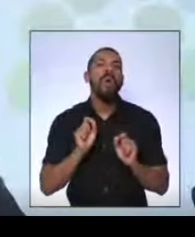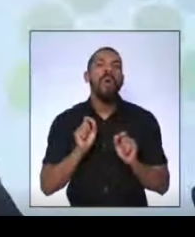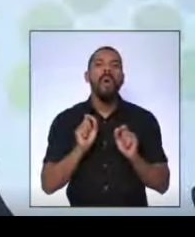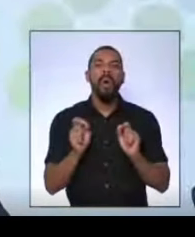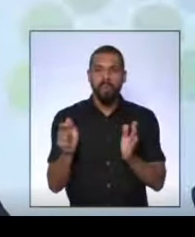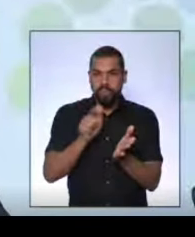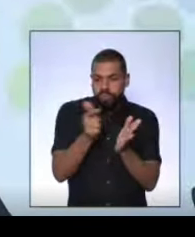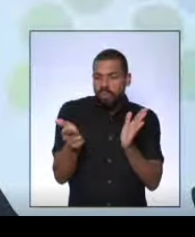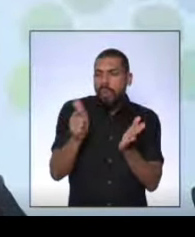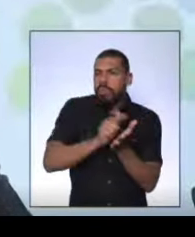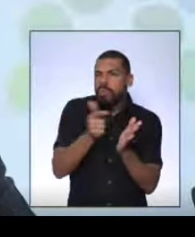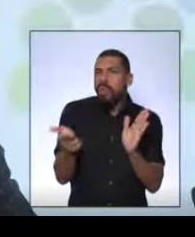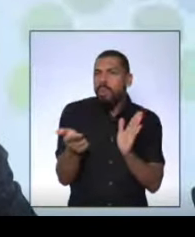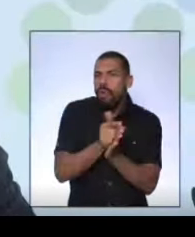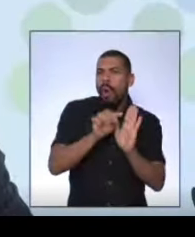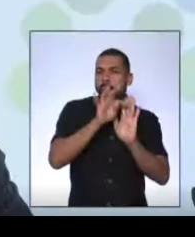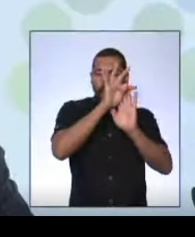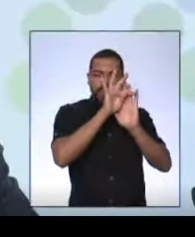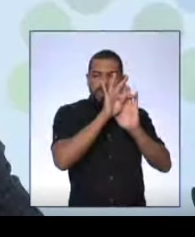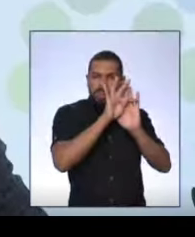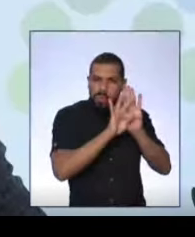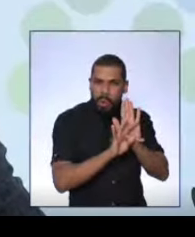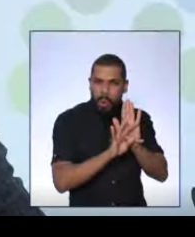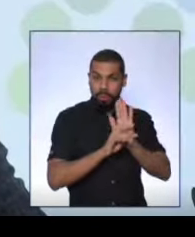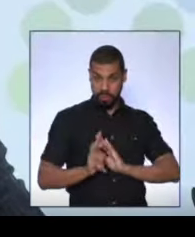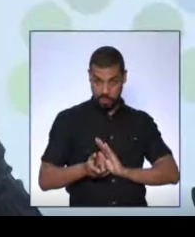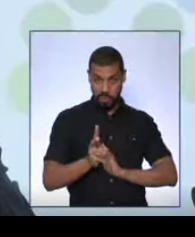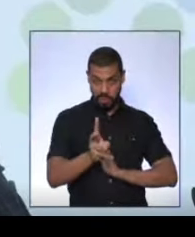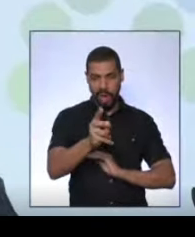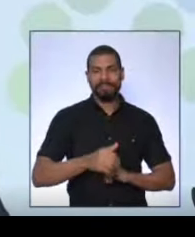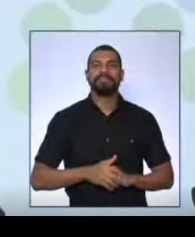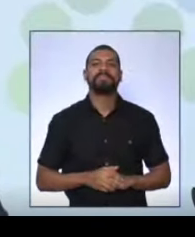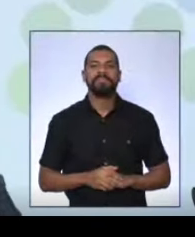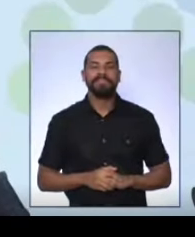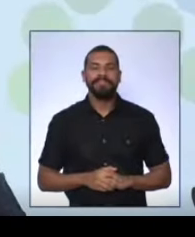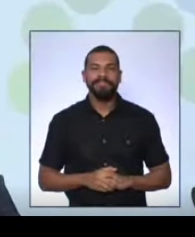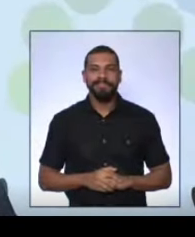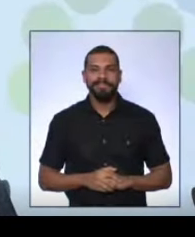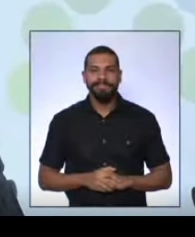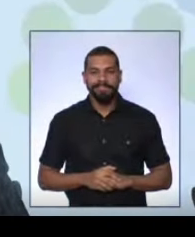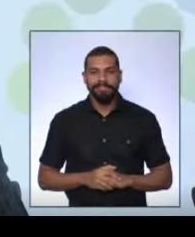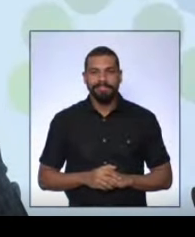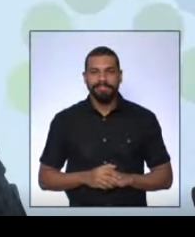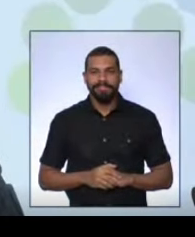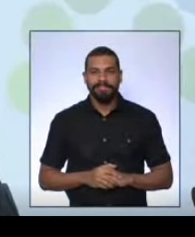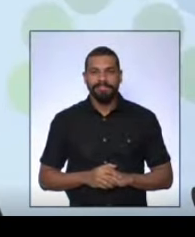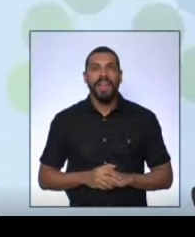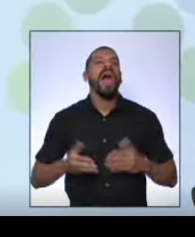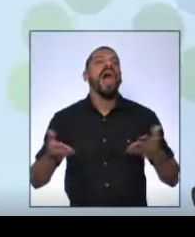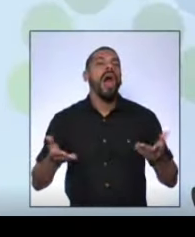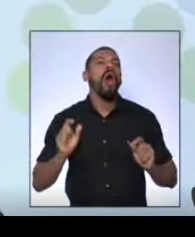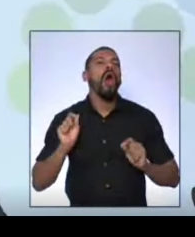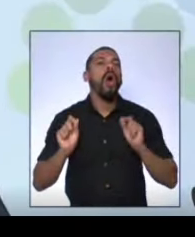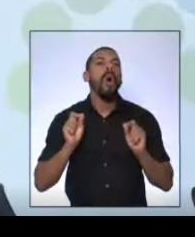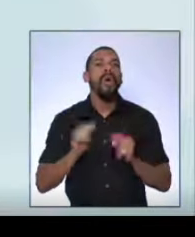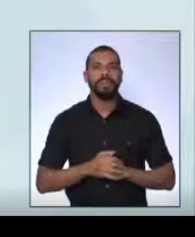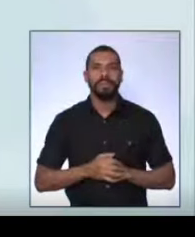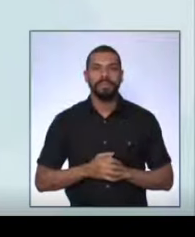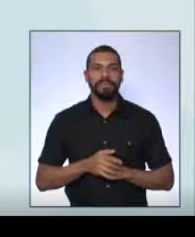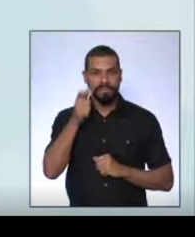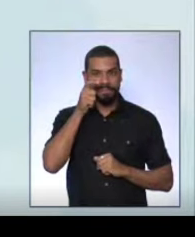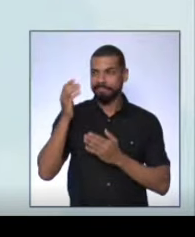jornalístico, intertextualidade, leitura de imagem, seguimos adiante. Daremos um passo à frente. Estamos aqui com uma capa